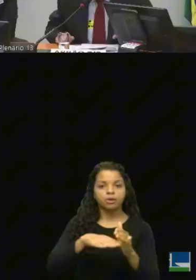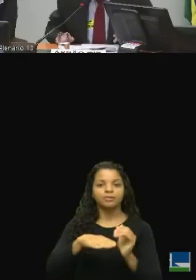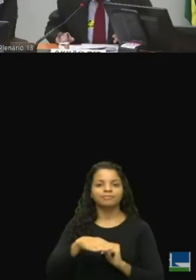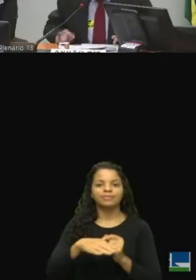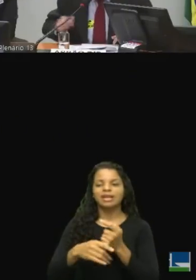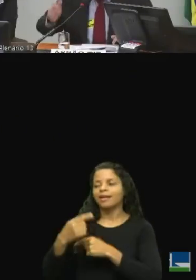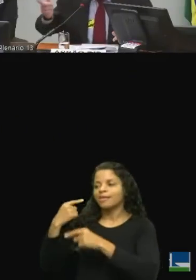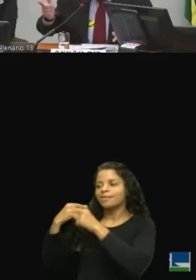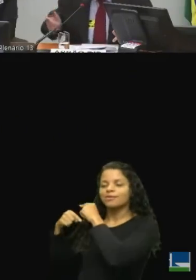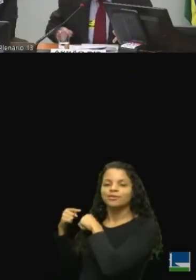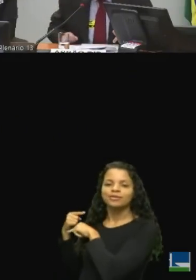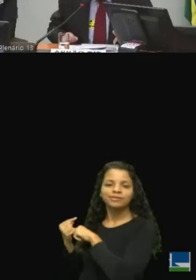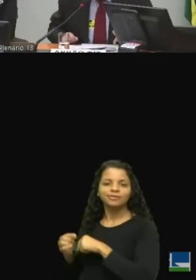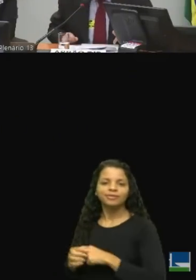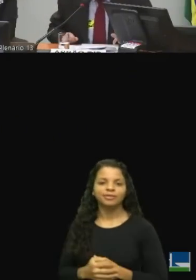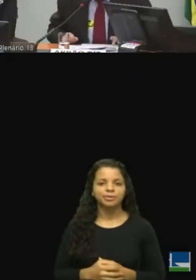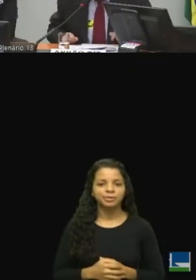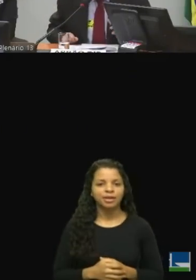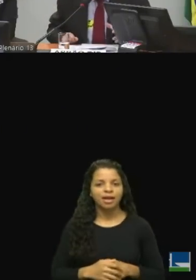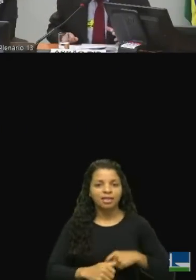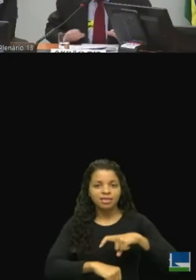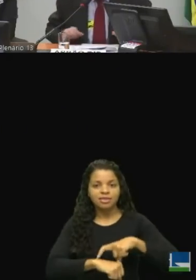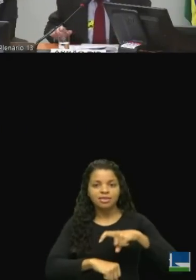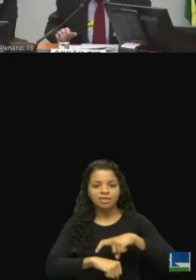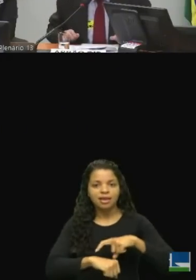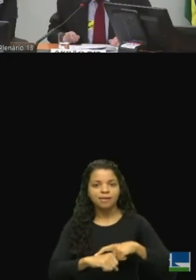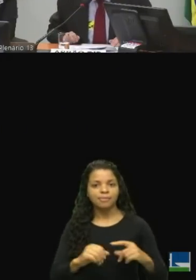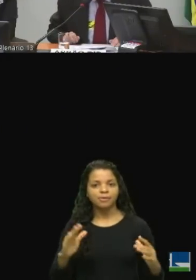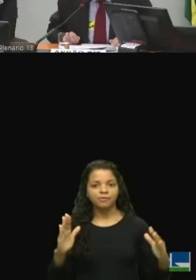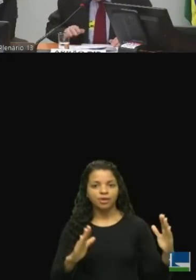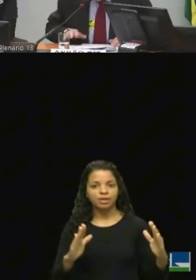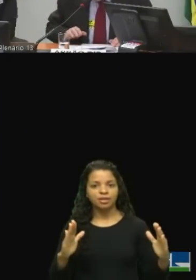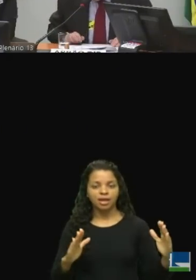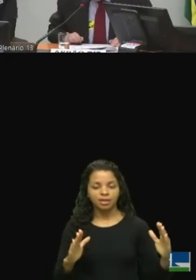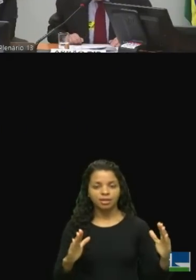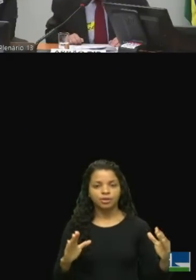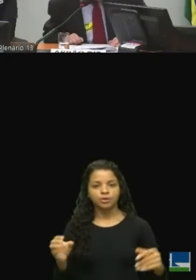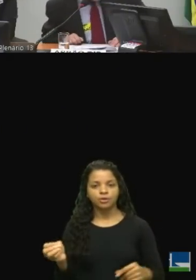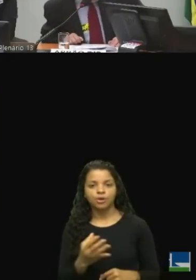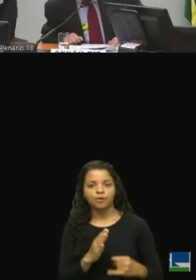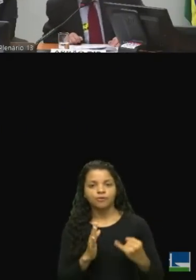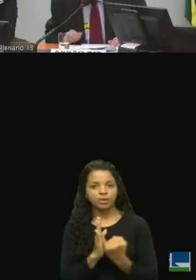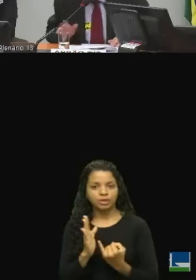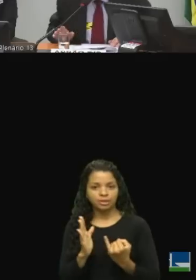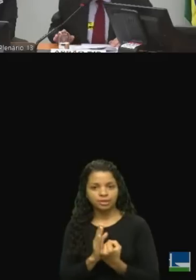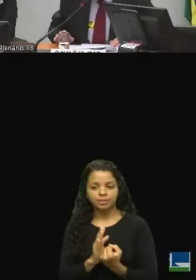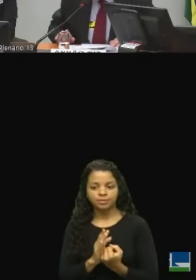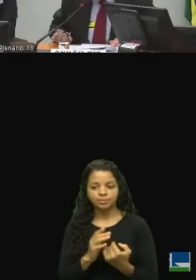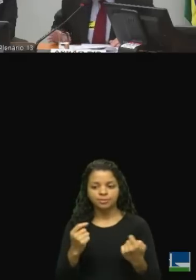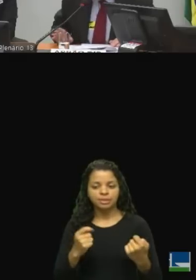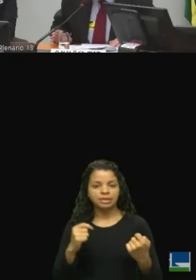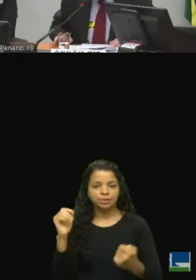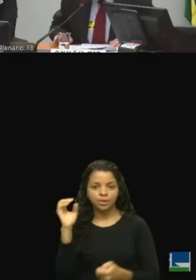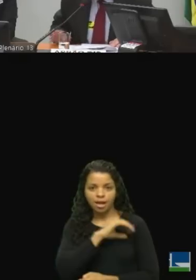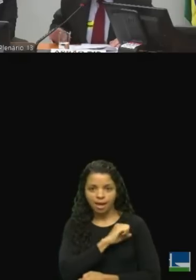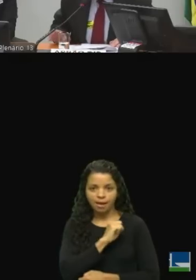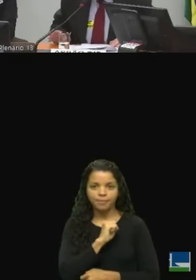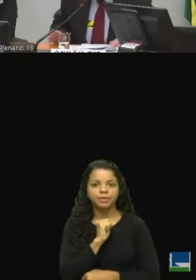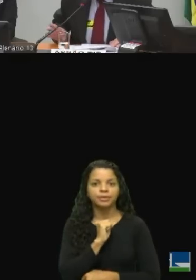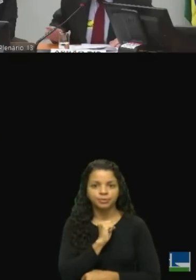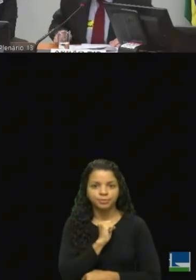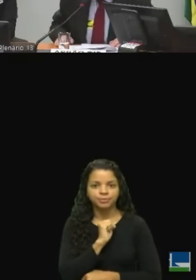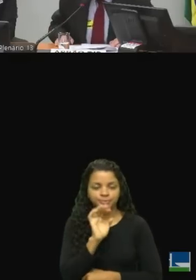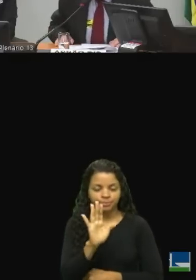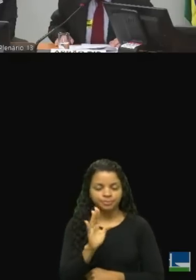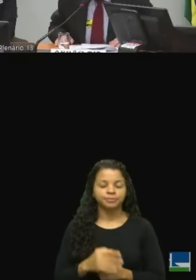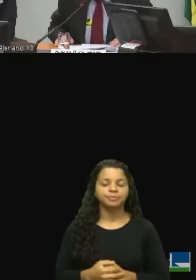retrocesso. Tempo de validade dos laudos, período para nova isenção. Vou tratar de uma forma rápida, que meu tempo já passei do meu